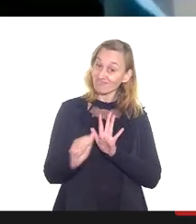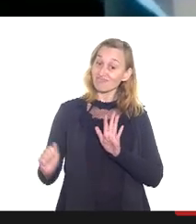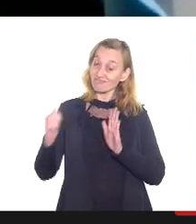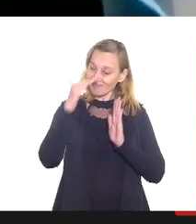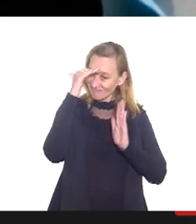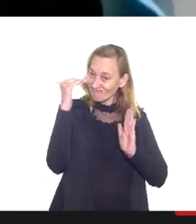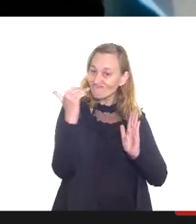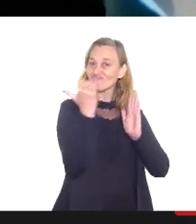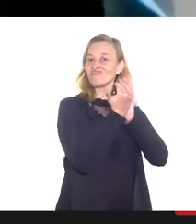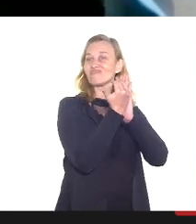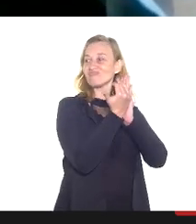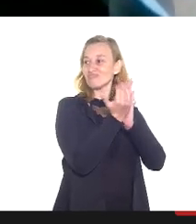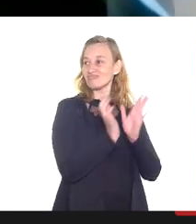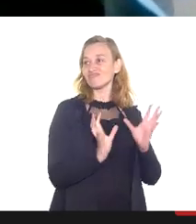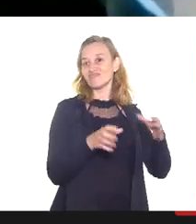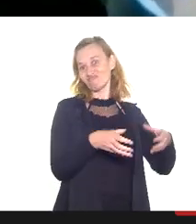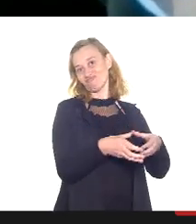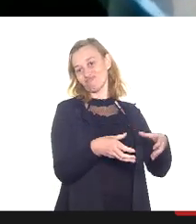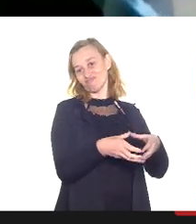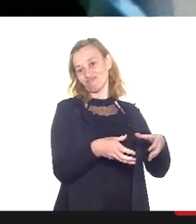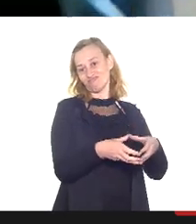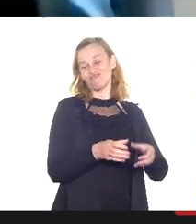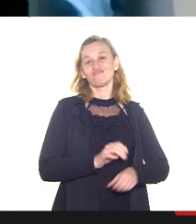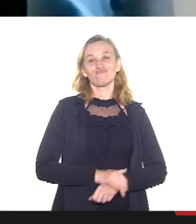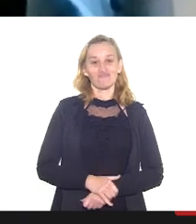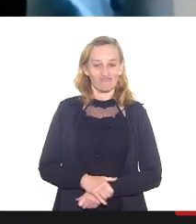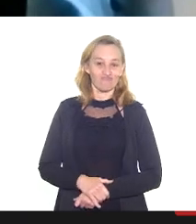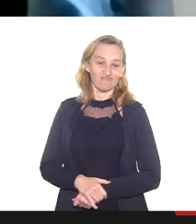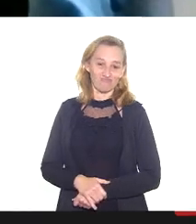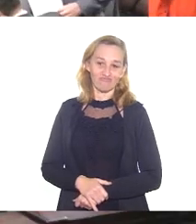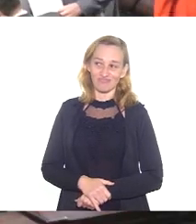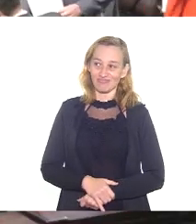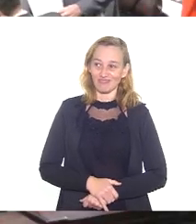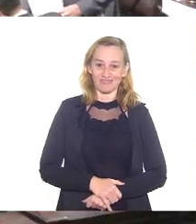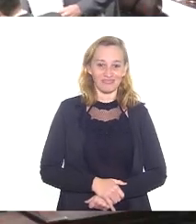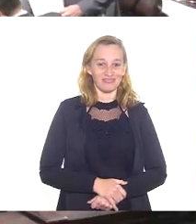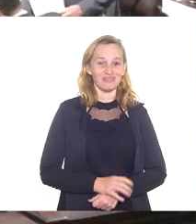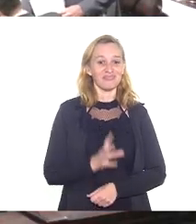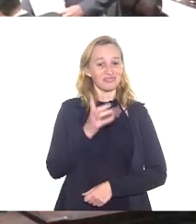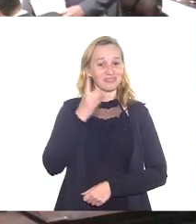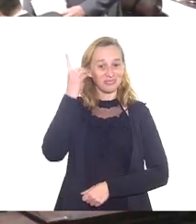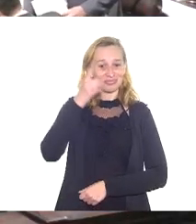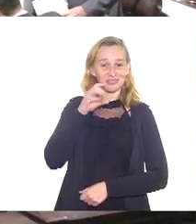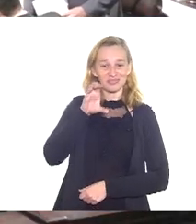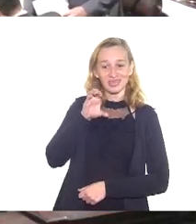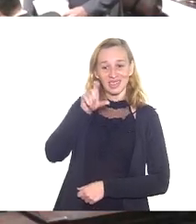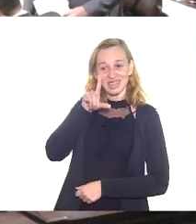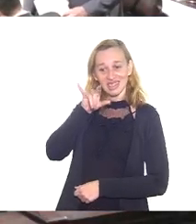Cumpra-se para fiscalizar o cumprimento das leis. Parabéns. Deputada Célia Jordão.